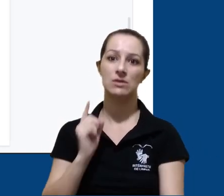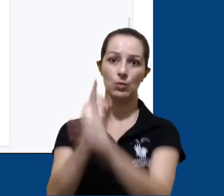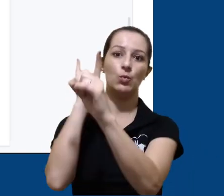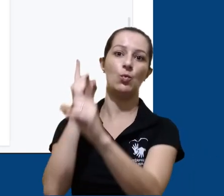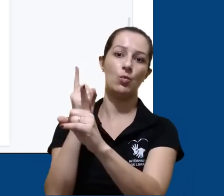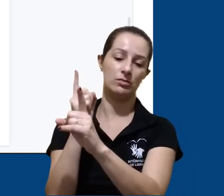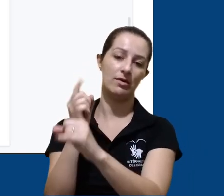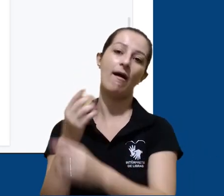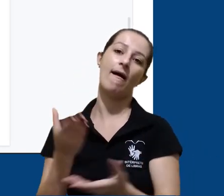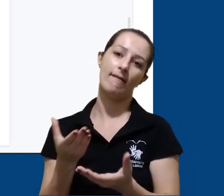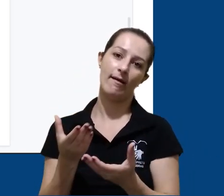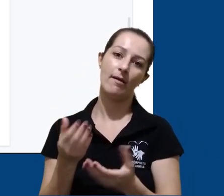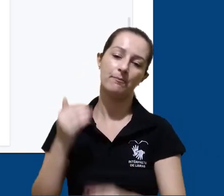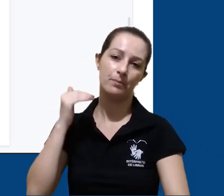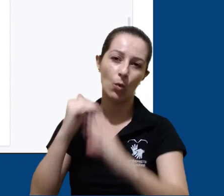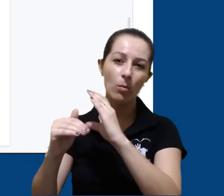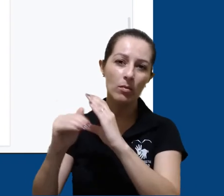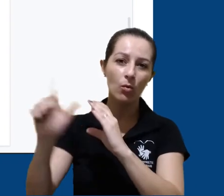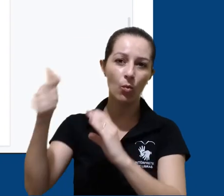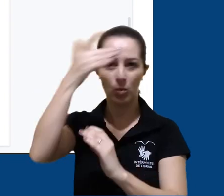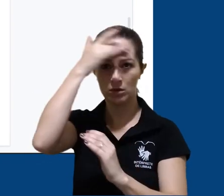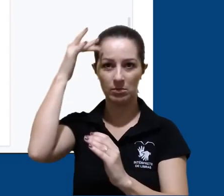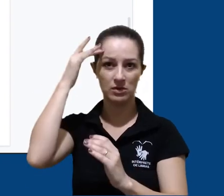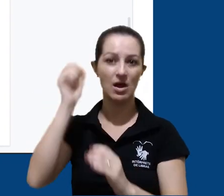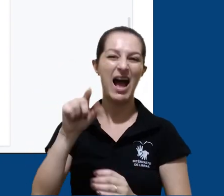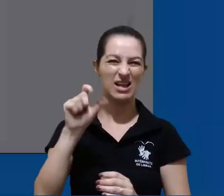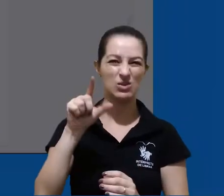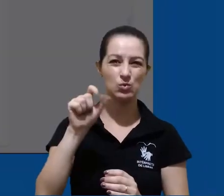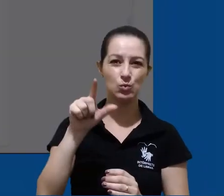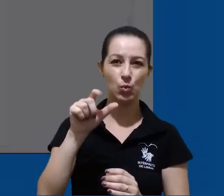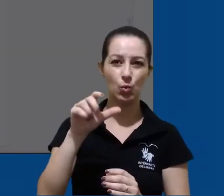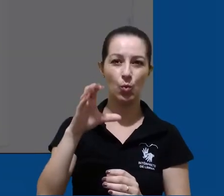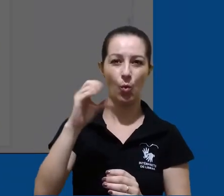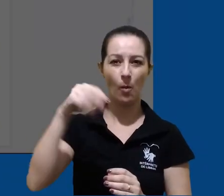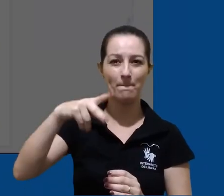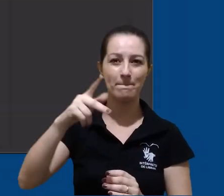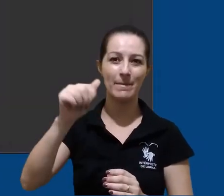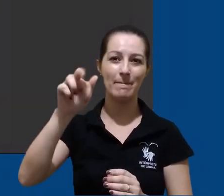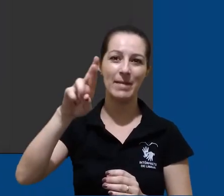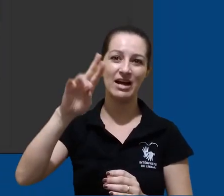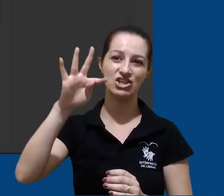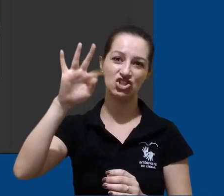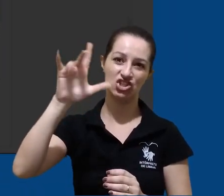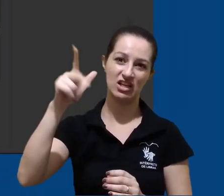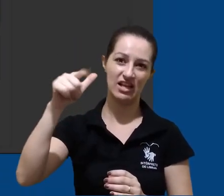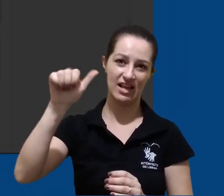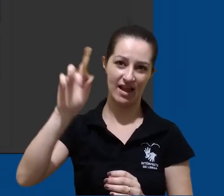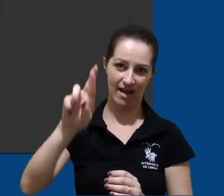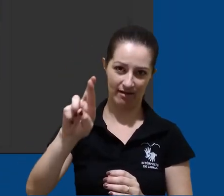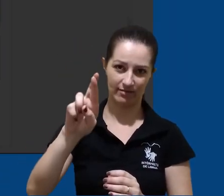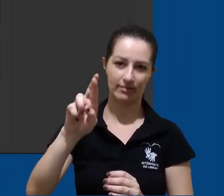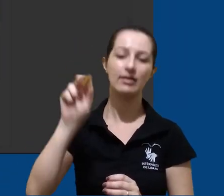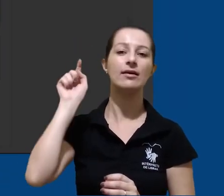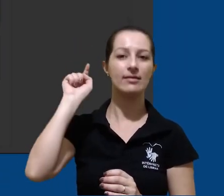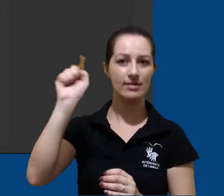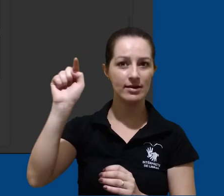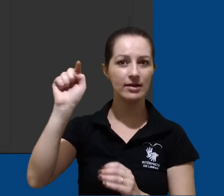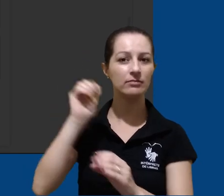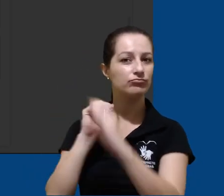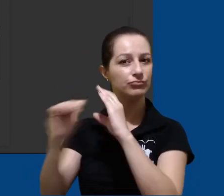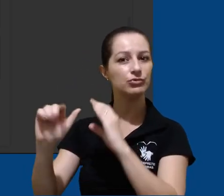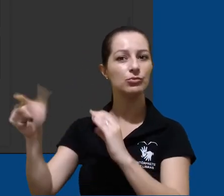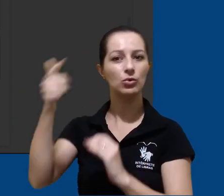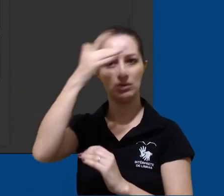caso queira compartilhar esse artigo com alguém devemos clicar no botão azul escrito compartilhar no canto superior direito da tela